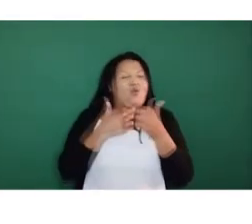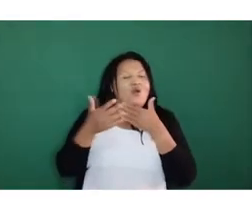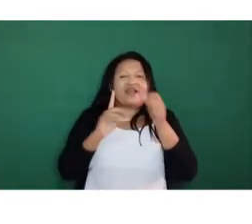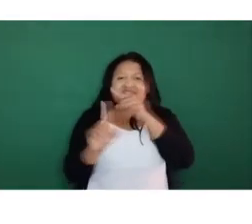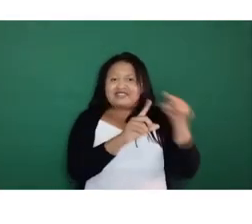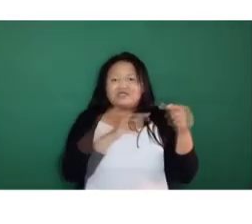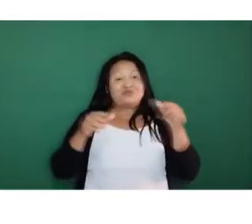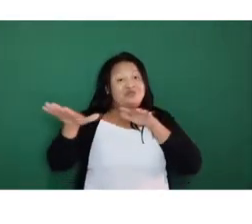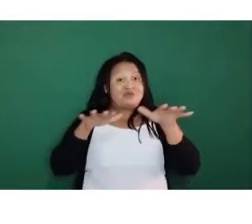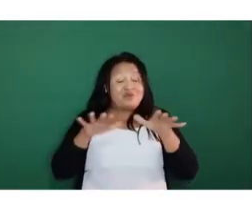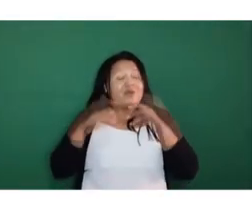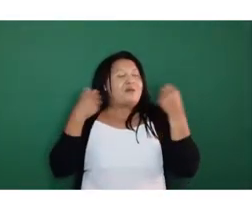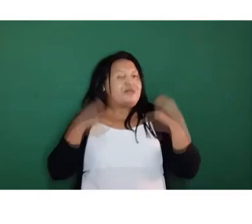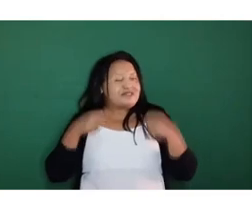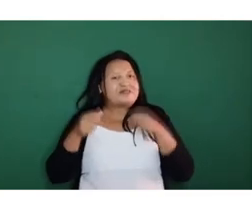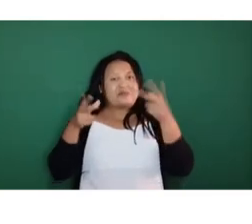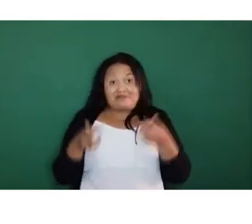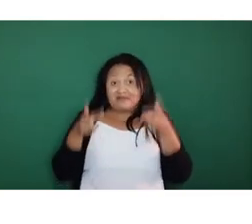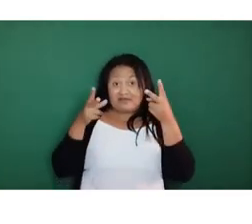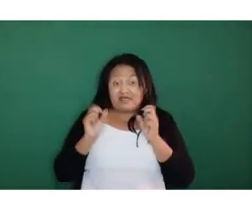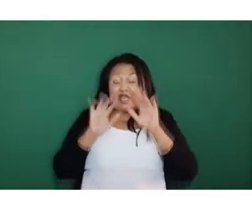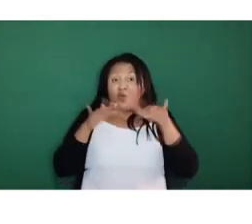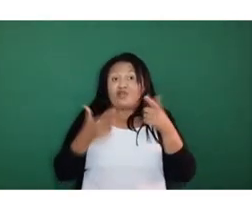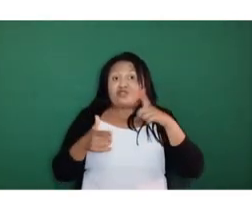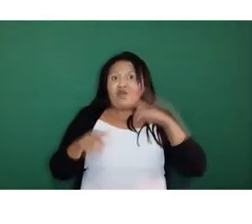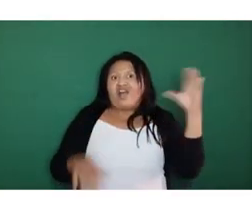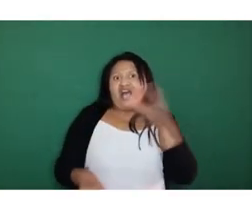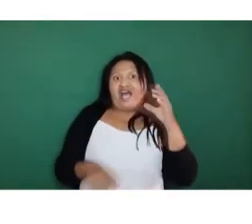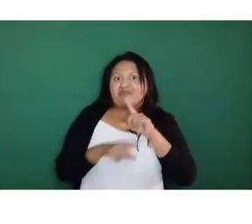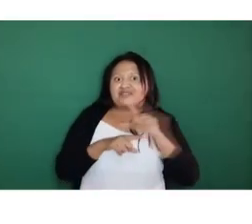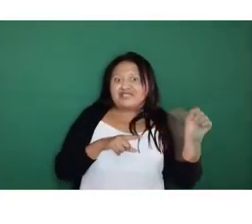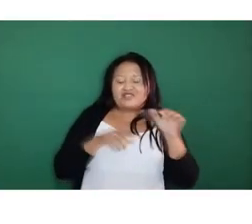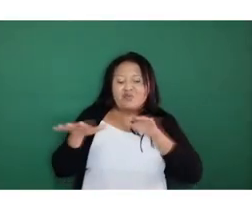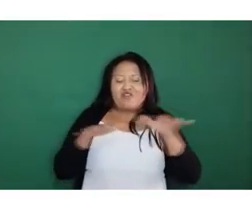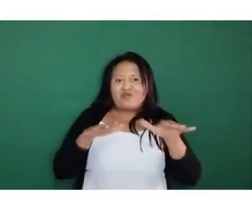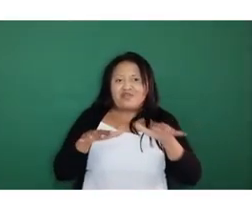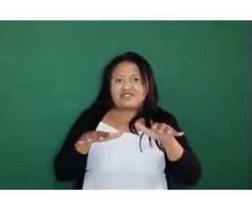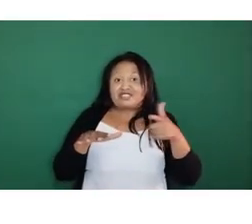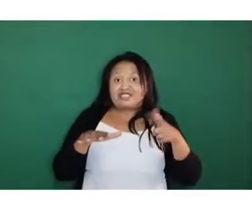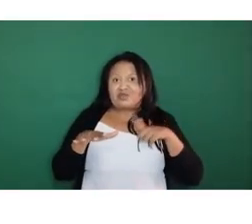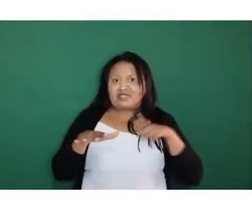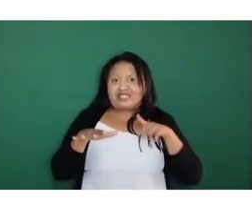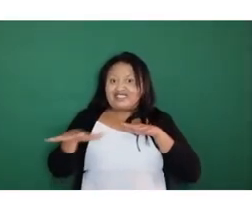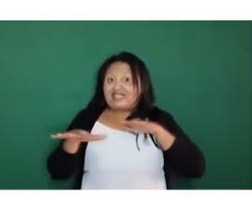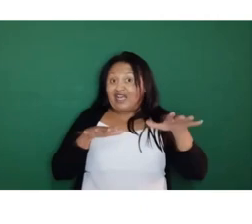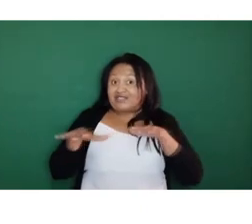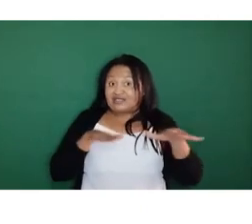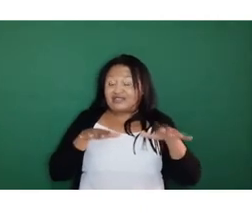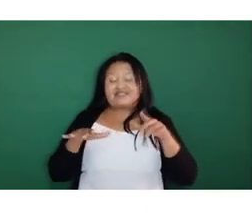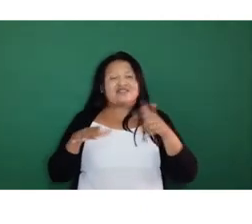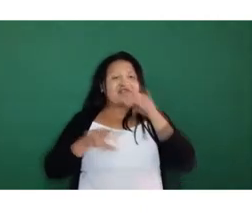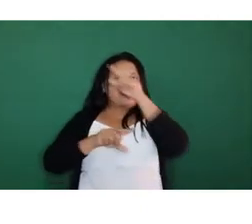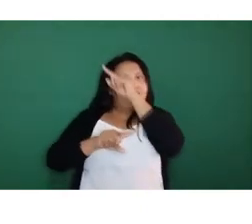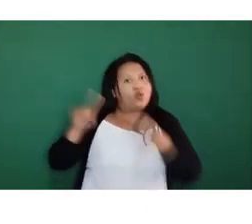você tem que perceber que no caso quando a gente tem uma velocidade quando a gente tem sem aceleração essa aceleração aqui vai ser nula